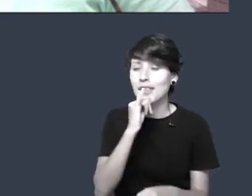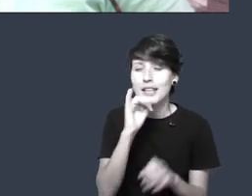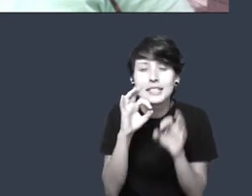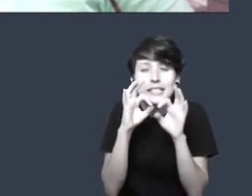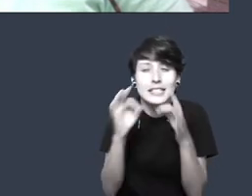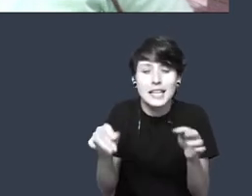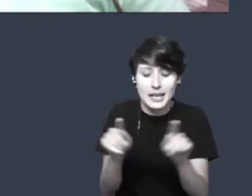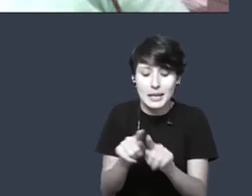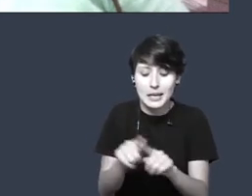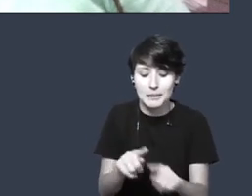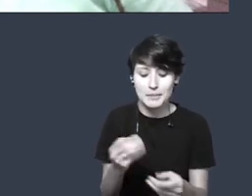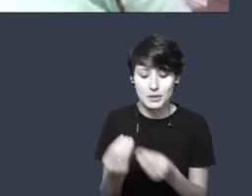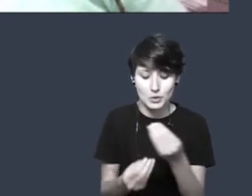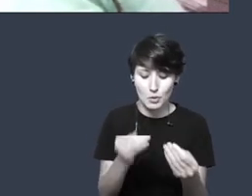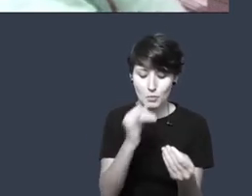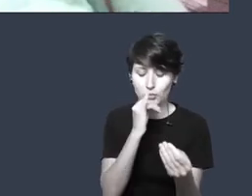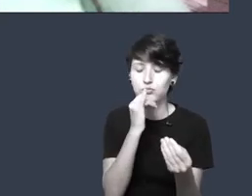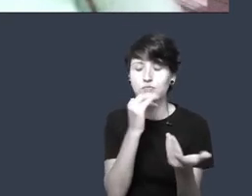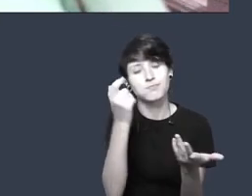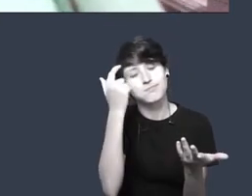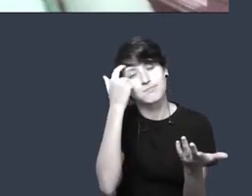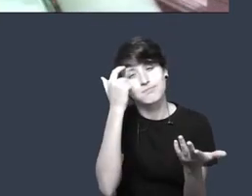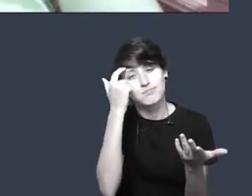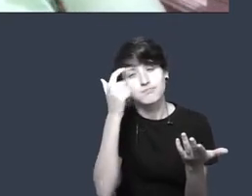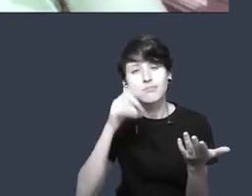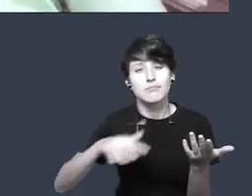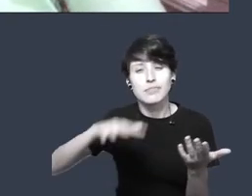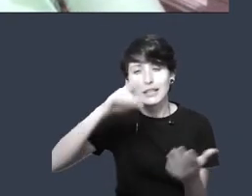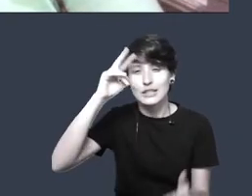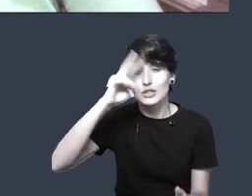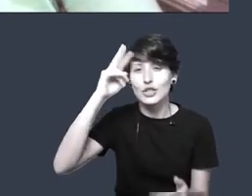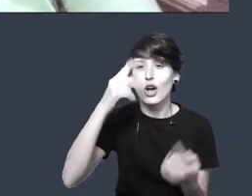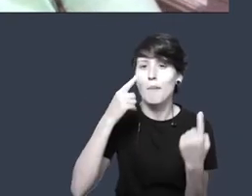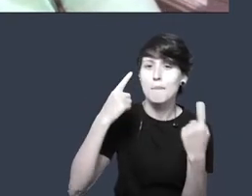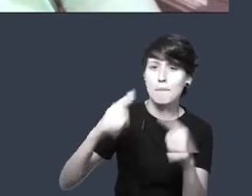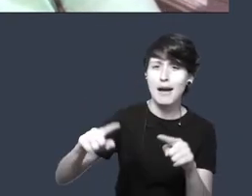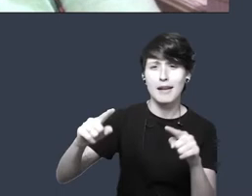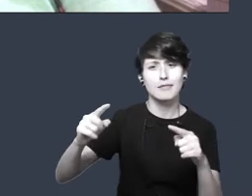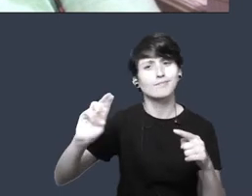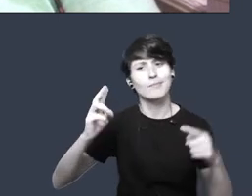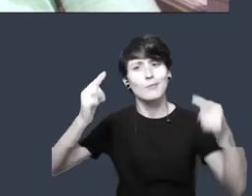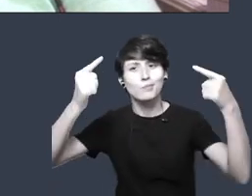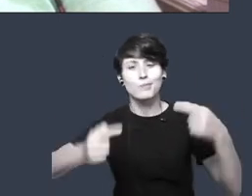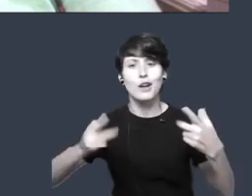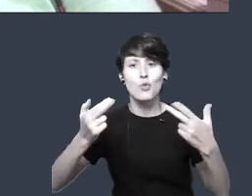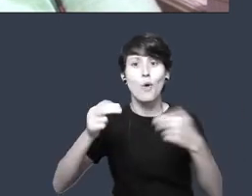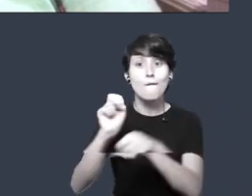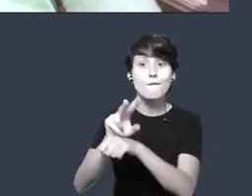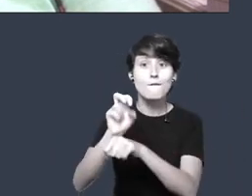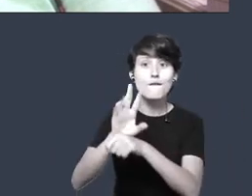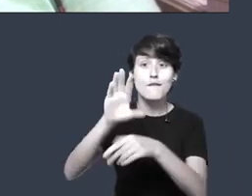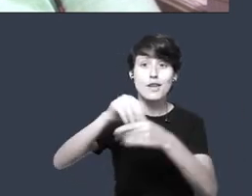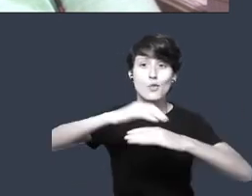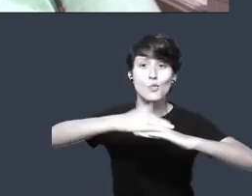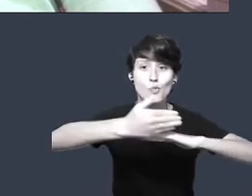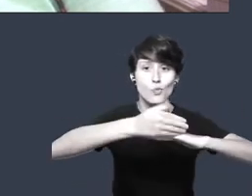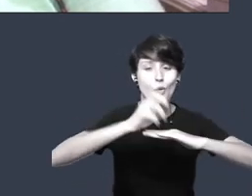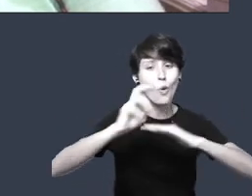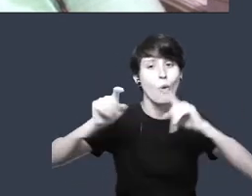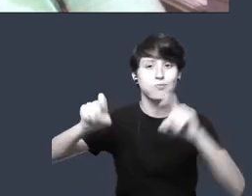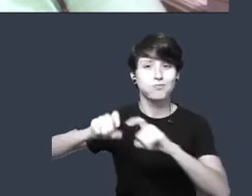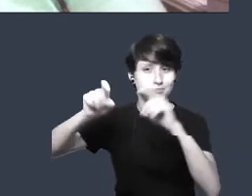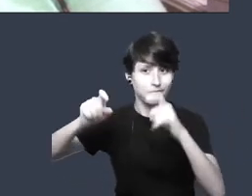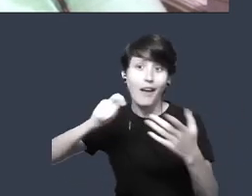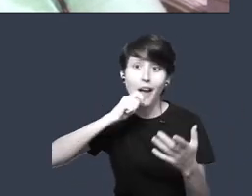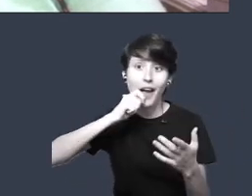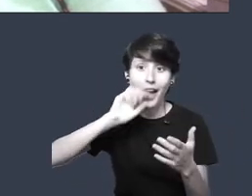O outro exemplo também é como se fosse assim, eu penso nessa história dos ataques adversários como se fossem vírus, os vírus do computador, né, que você tinha, você ainda